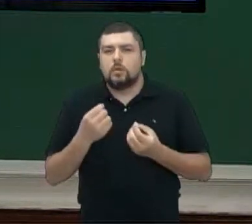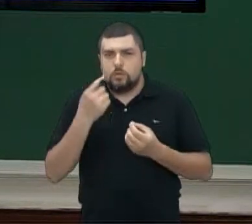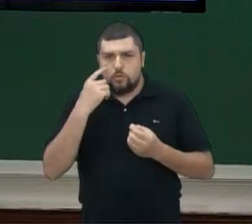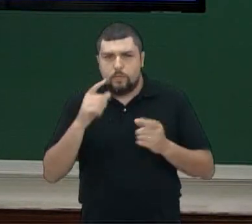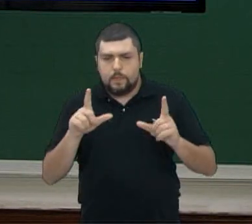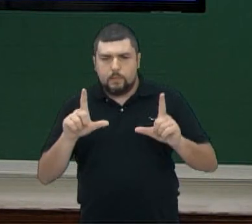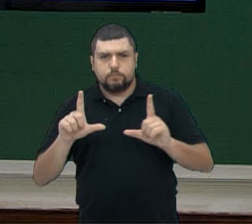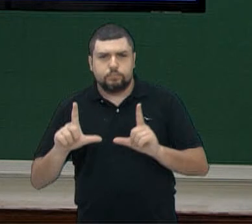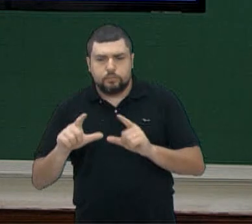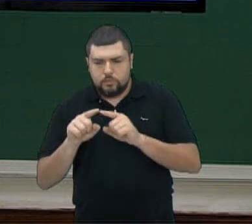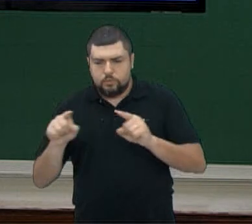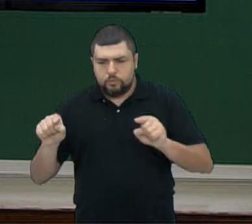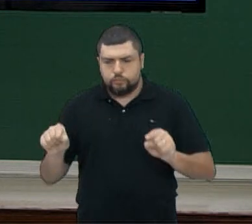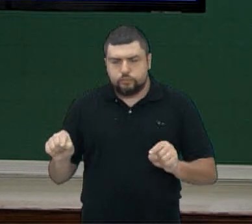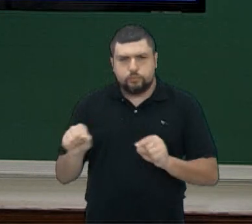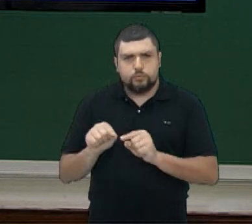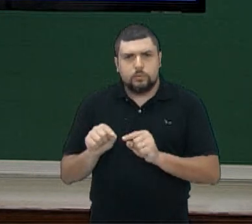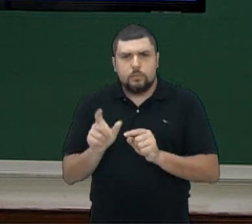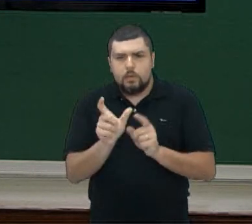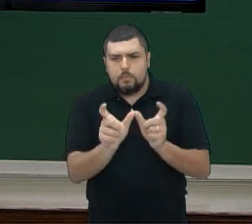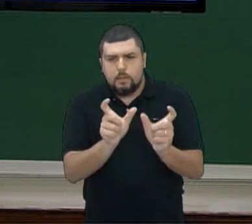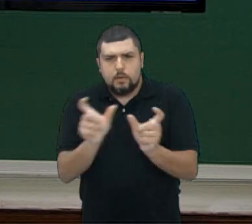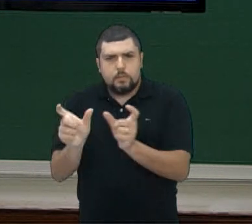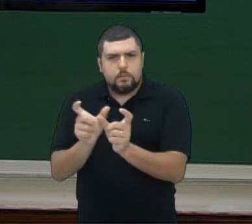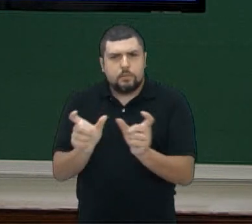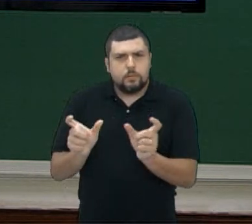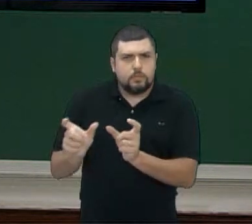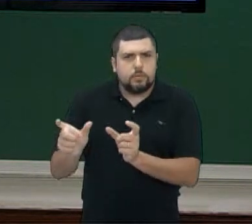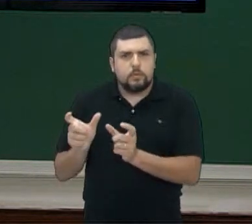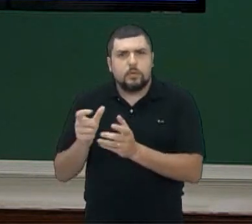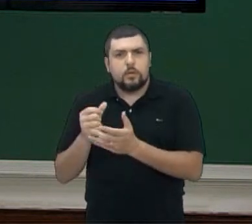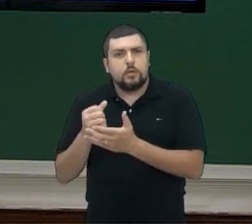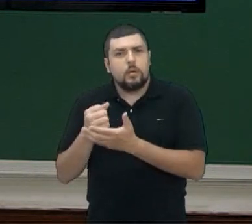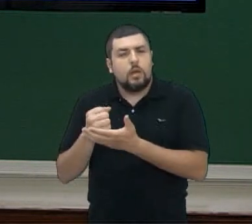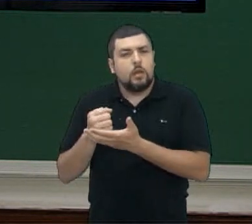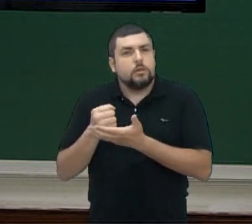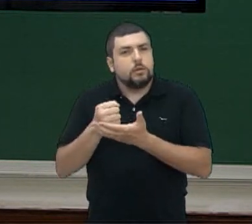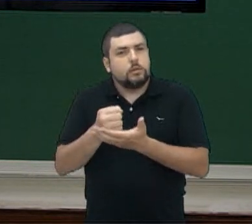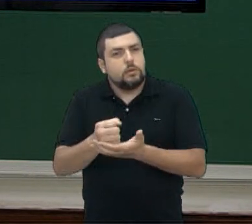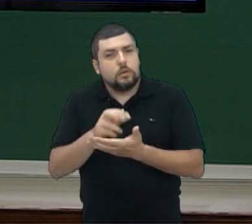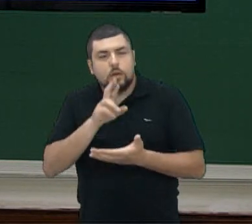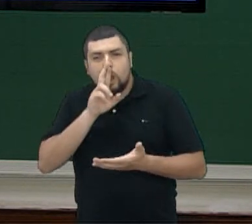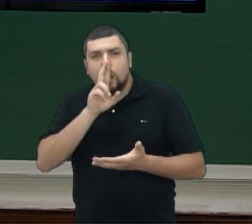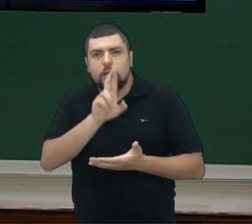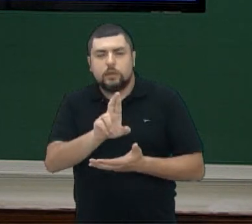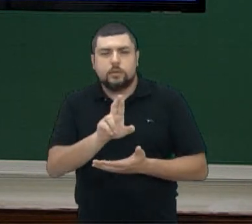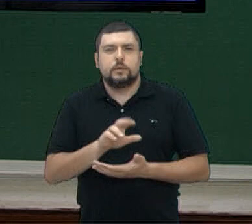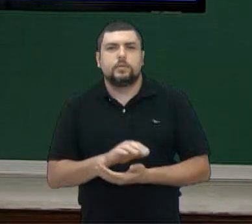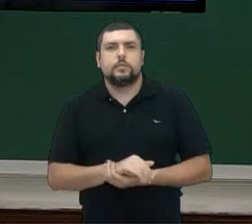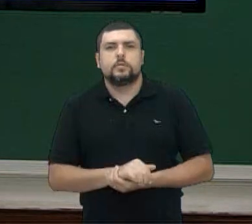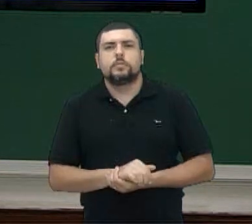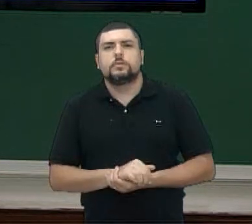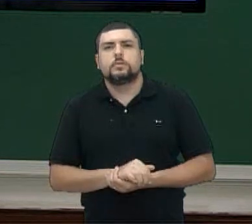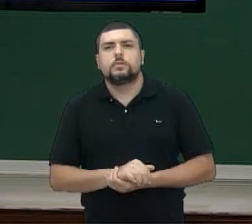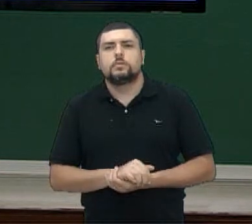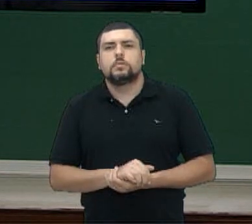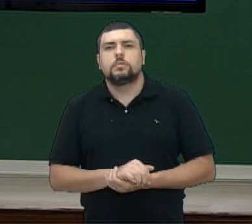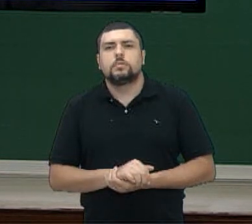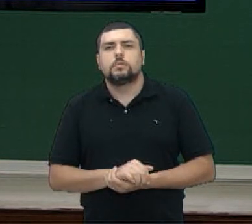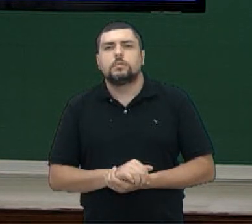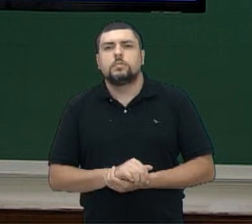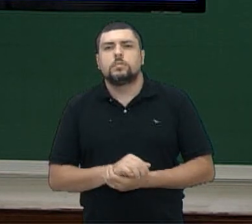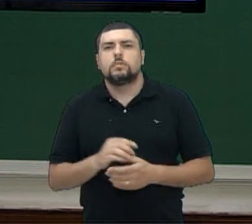bank aqui, né, algumas palavras que possam auxiliar na hora de você dar a resposta. Quem conseguiu o que queria